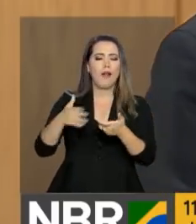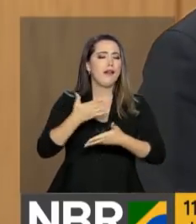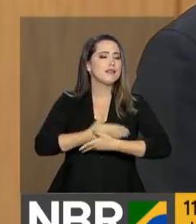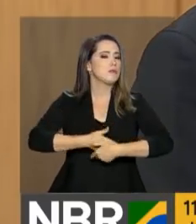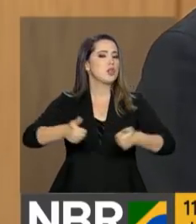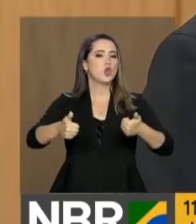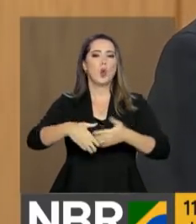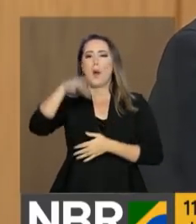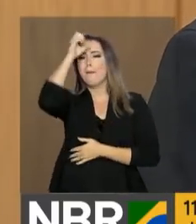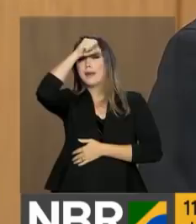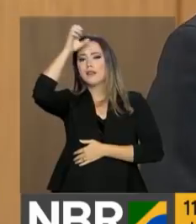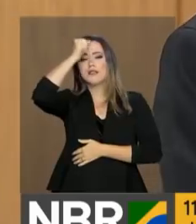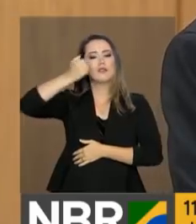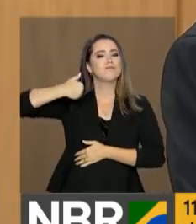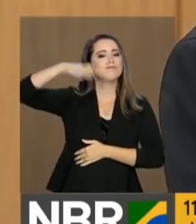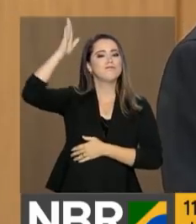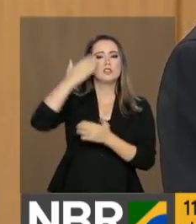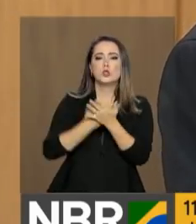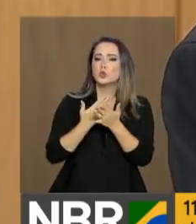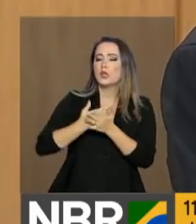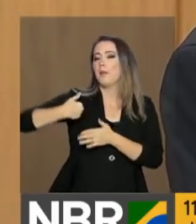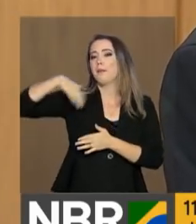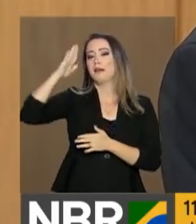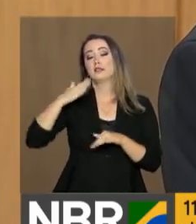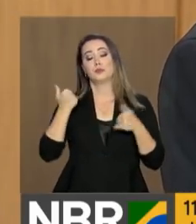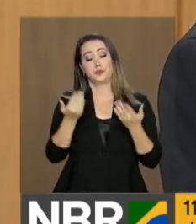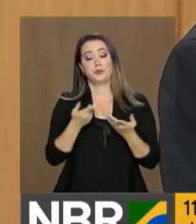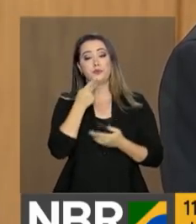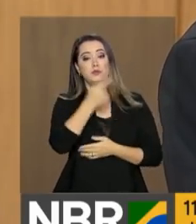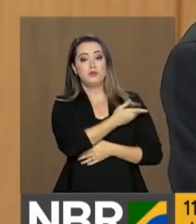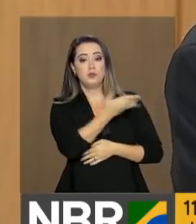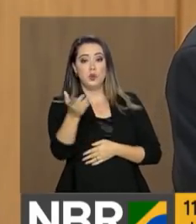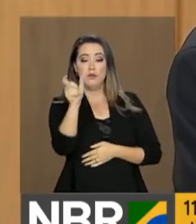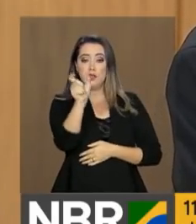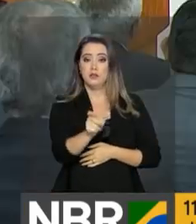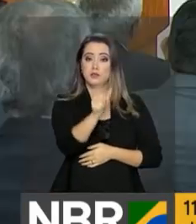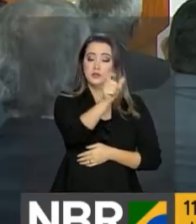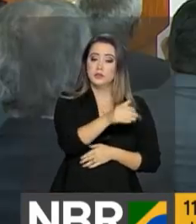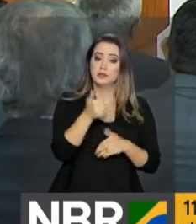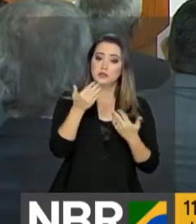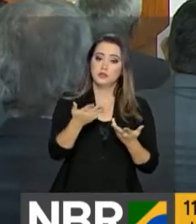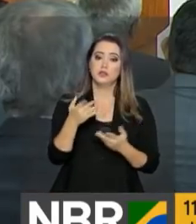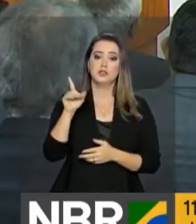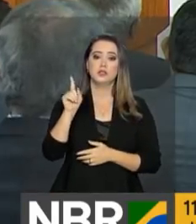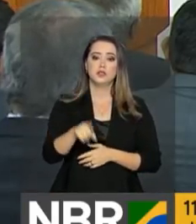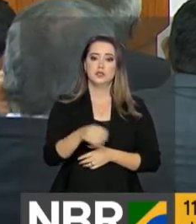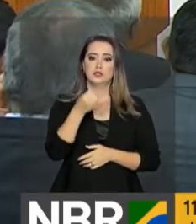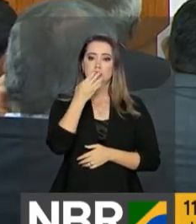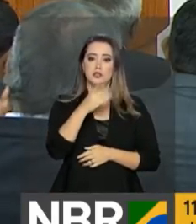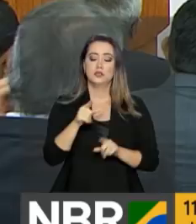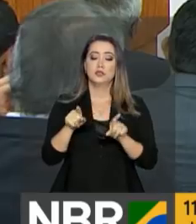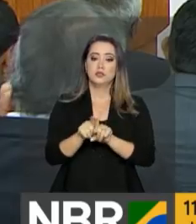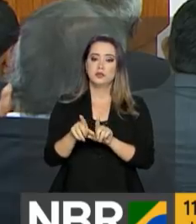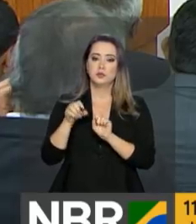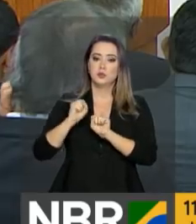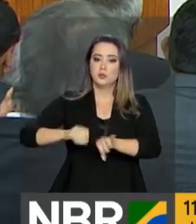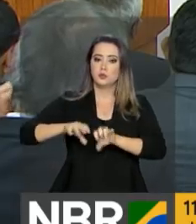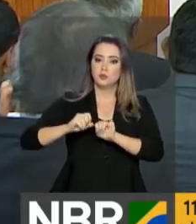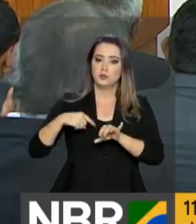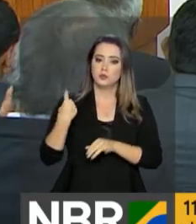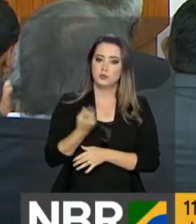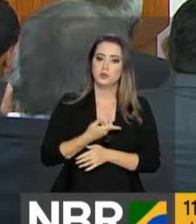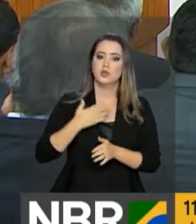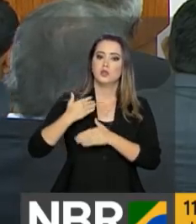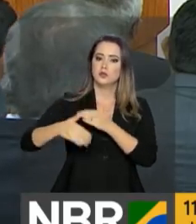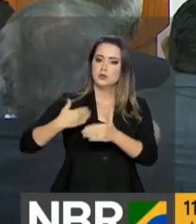se nos seus estudos e devo dizer mendonça e rochele que interessante na educação nós fizemos muito paes